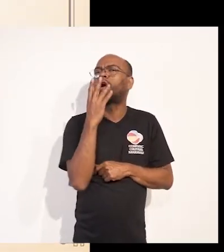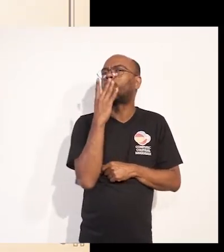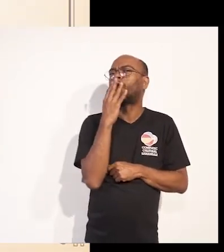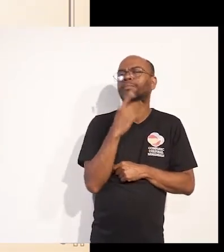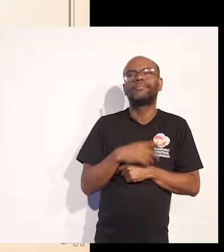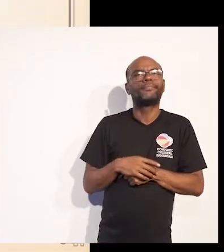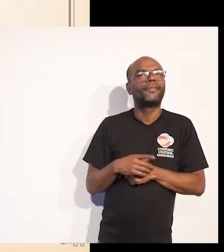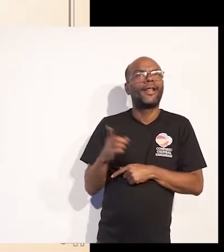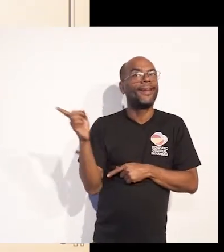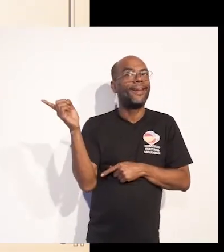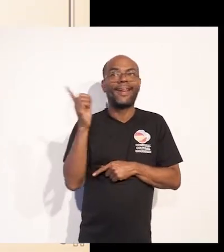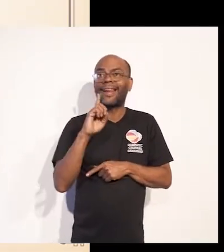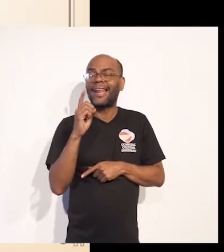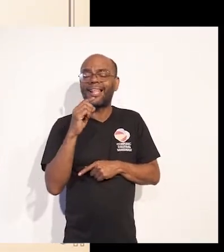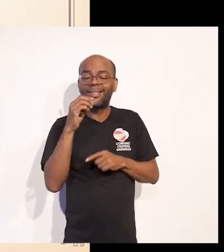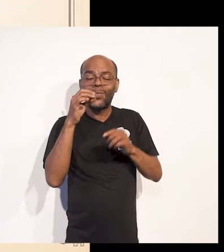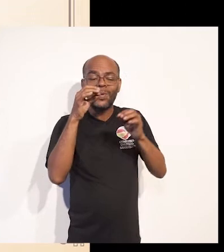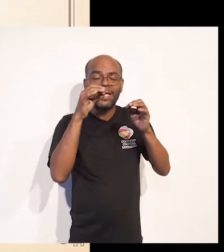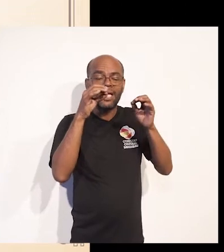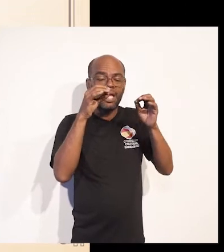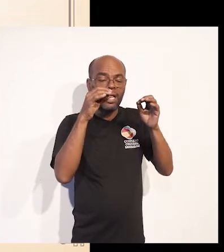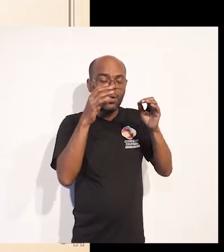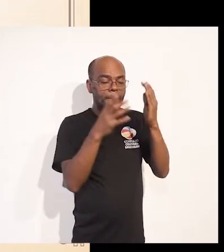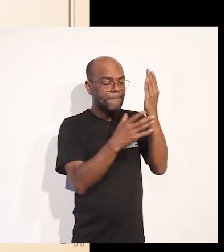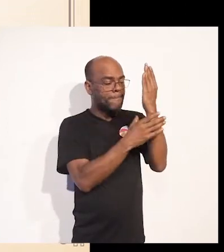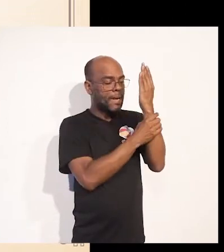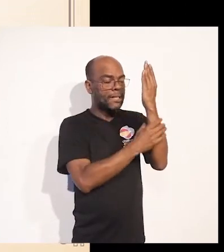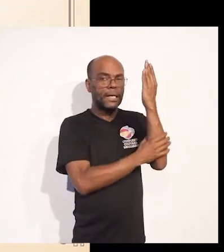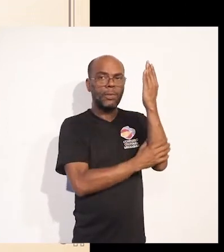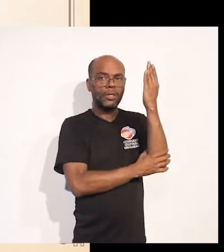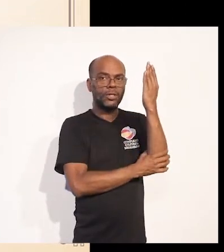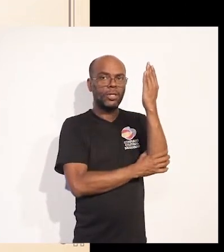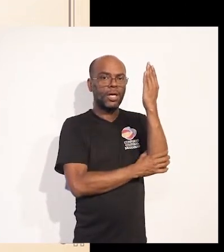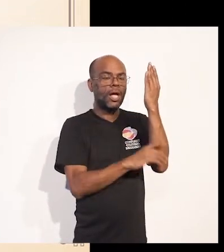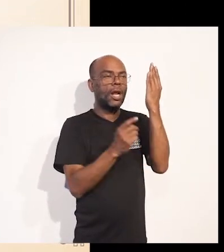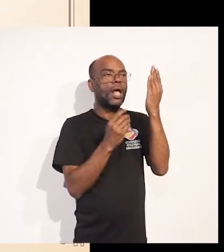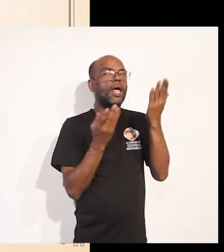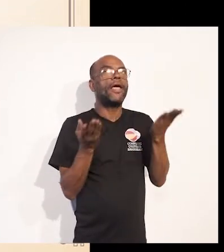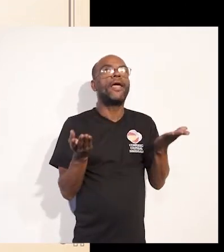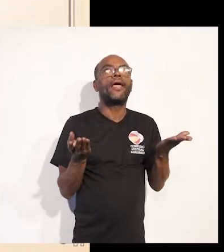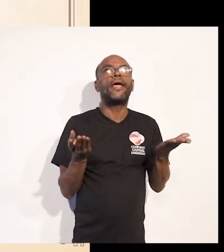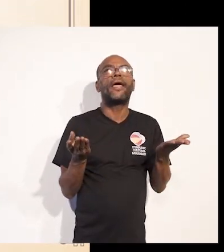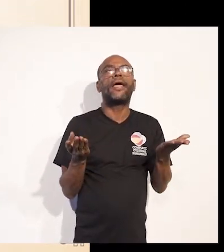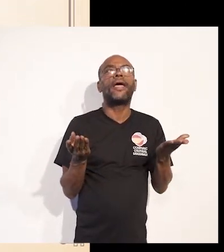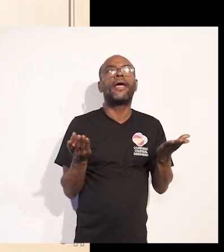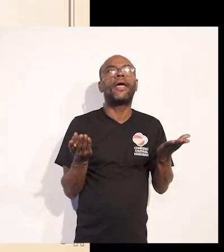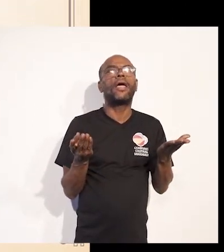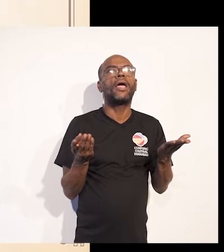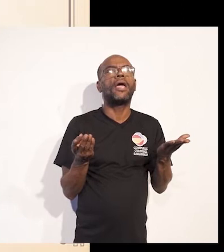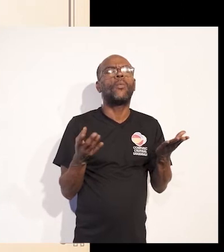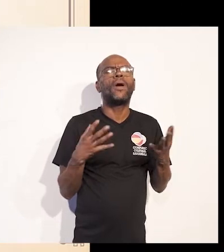ela não existe materialmente. Ela não passa nada mais, nada menos do que